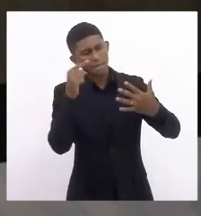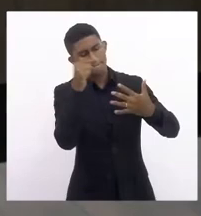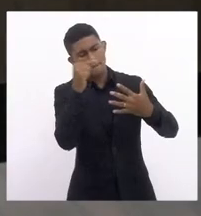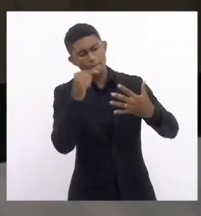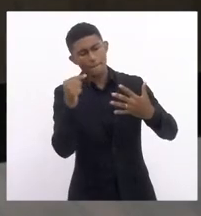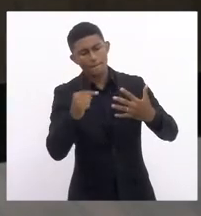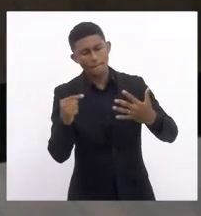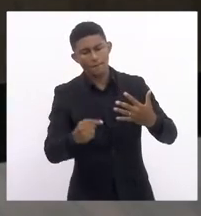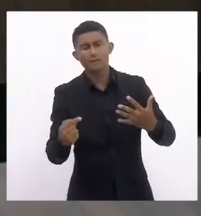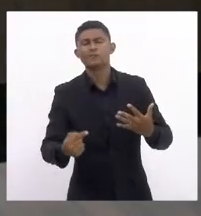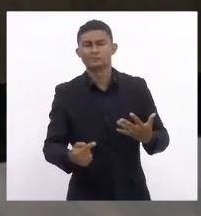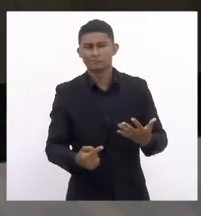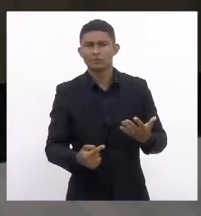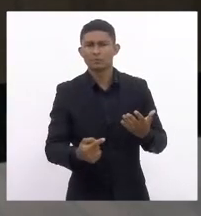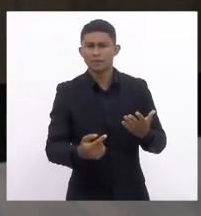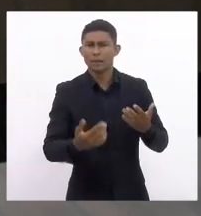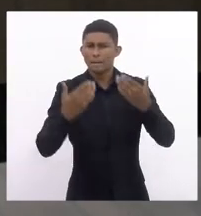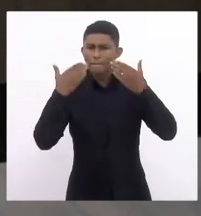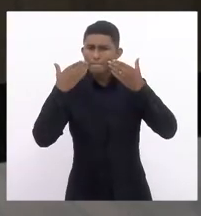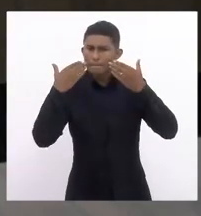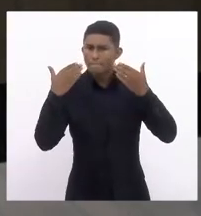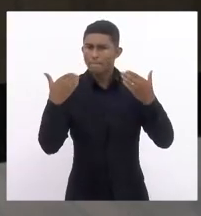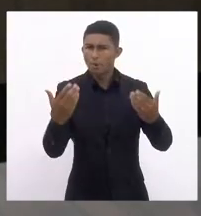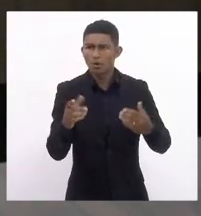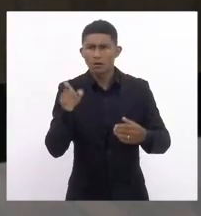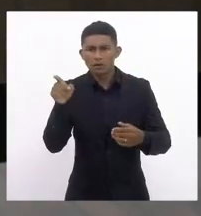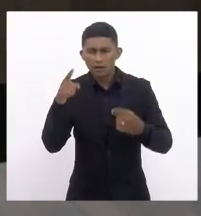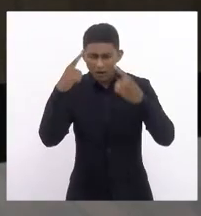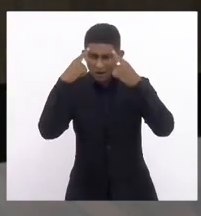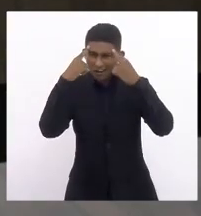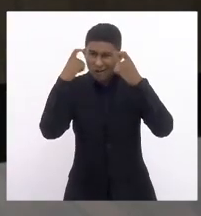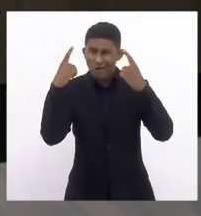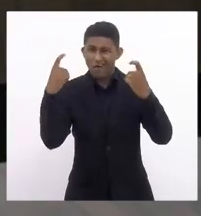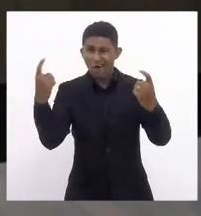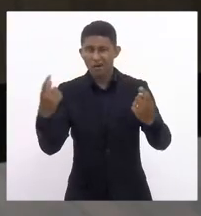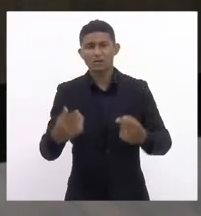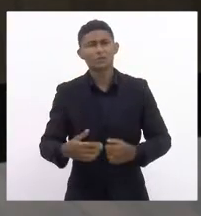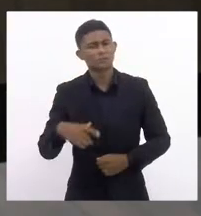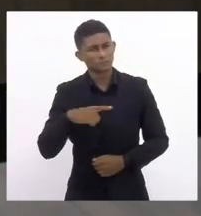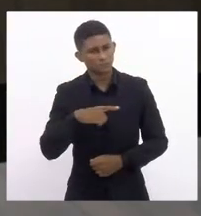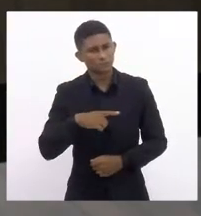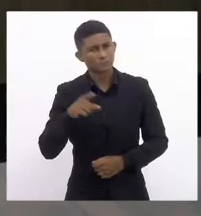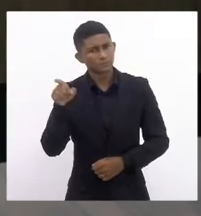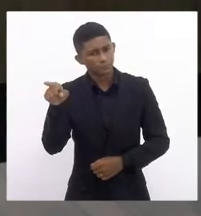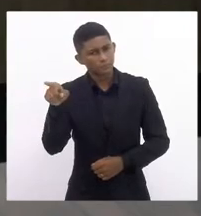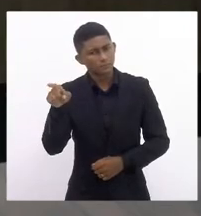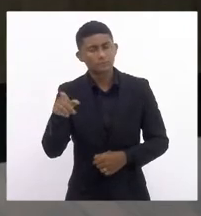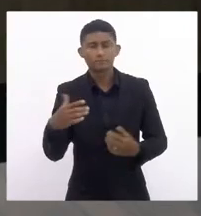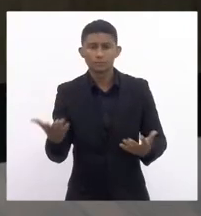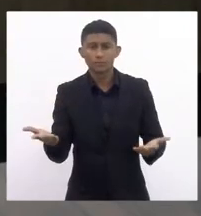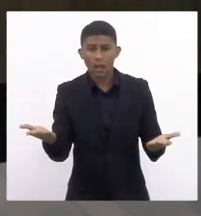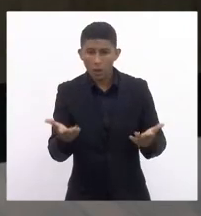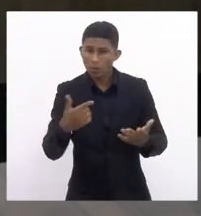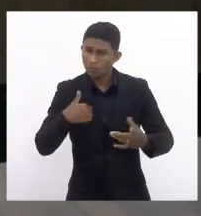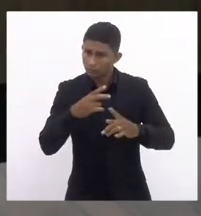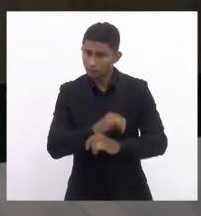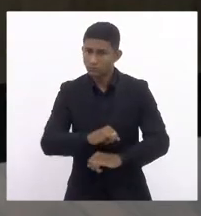o aumento da violência e não apenas o aumento da visibilidade. E eu queria, nesse momento, chamar a